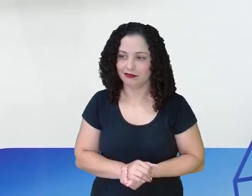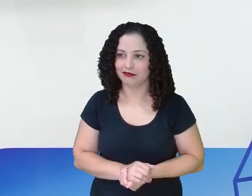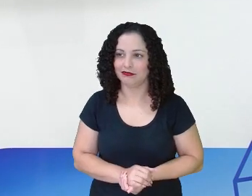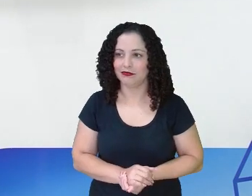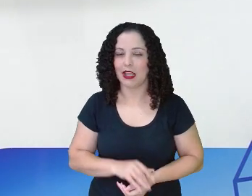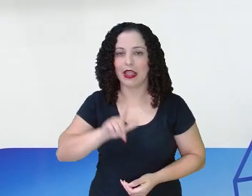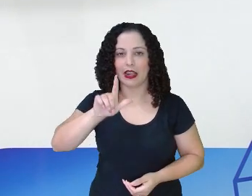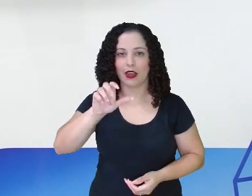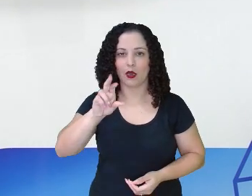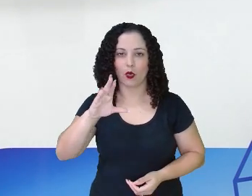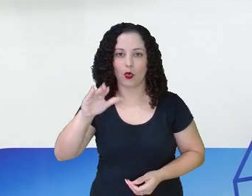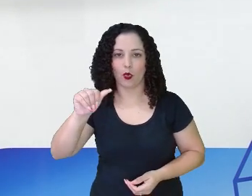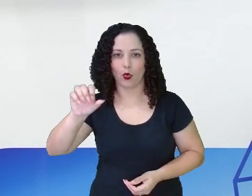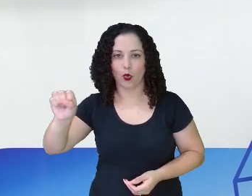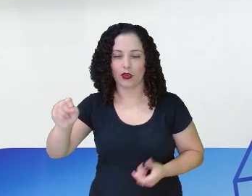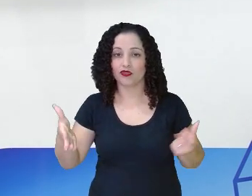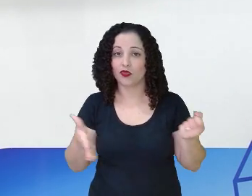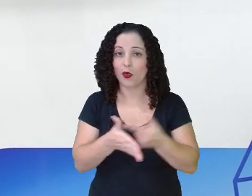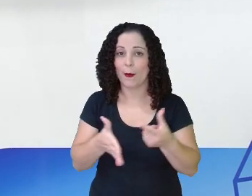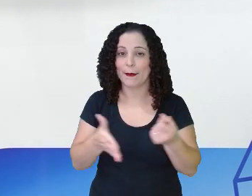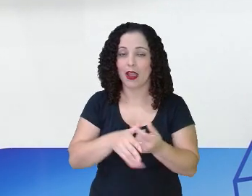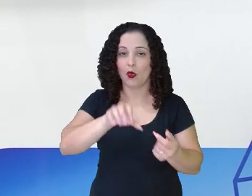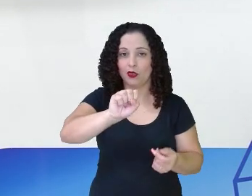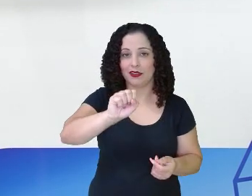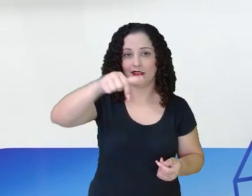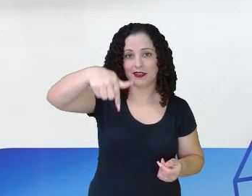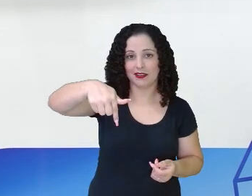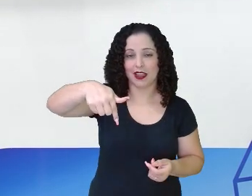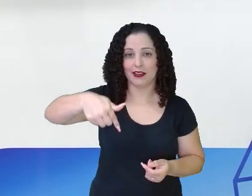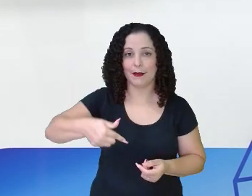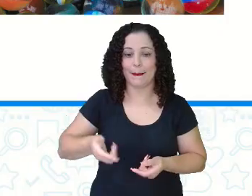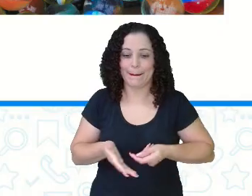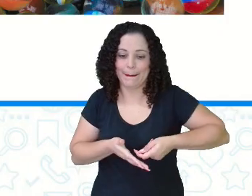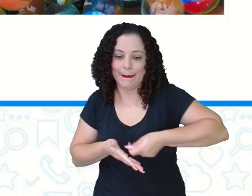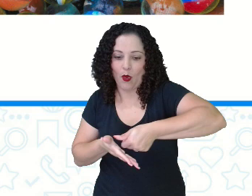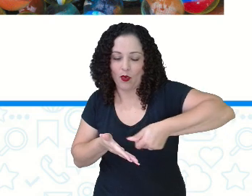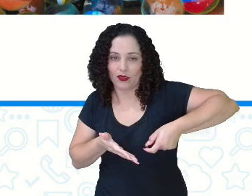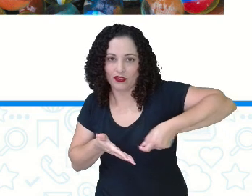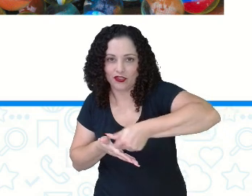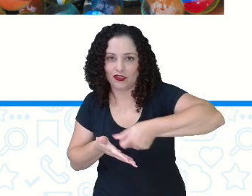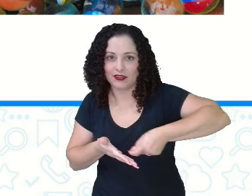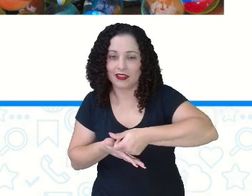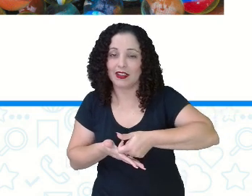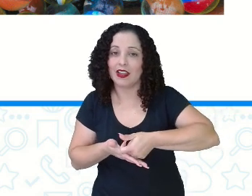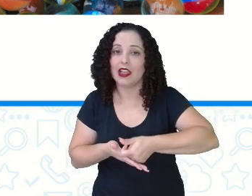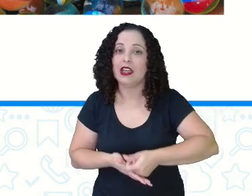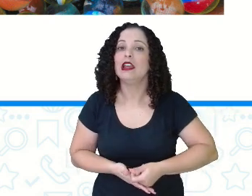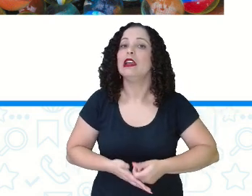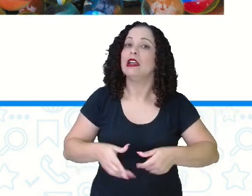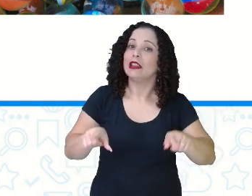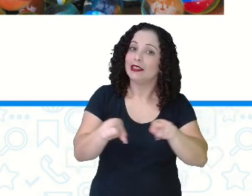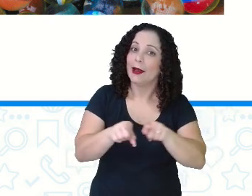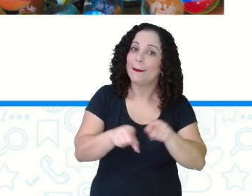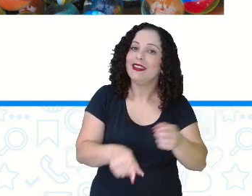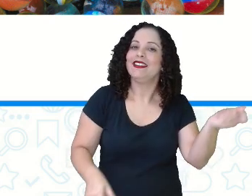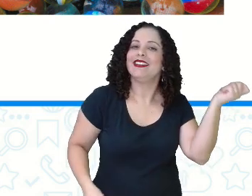Lucas comprou 87 bolas de gude e ganhou mais 23. Olha aí, ele ganhou